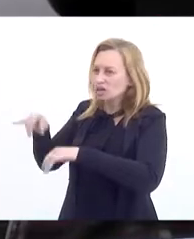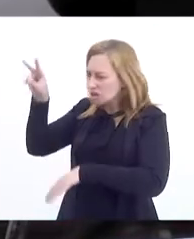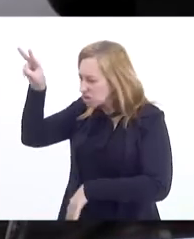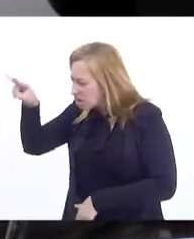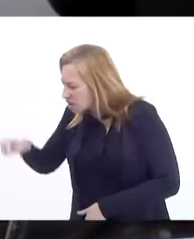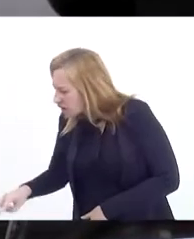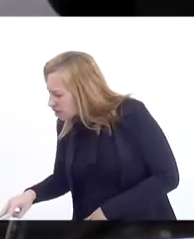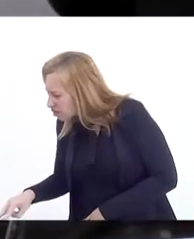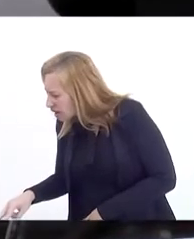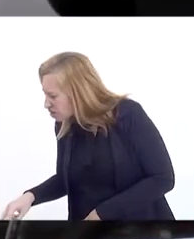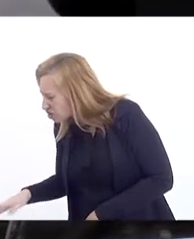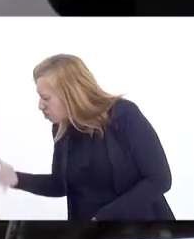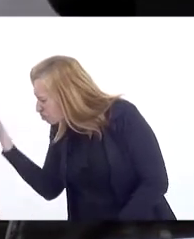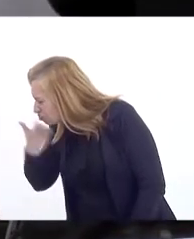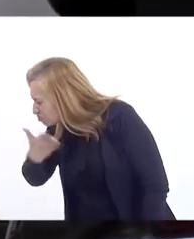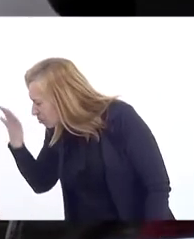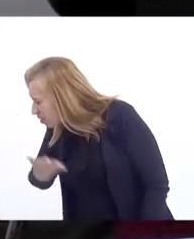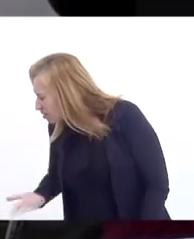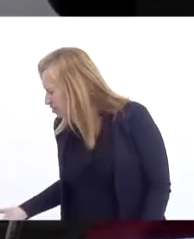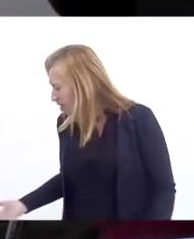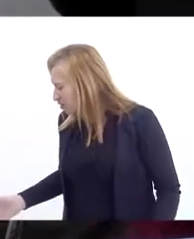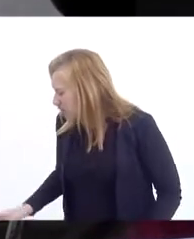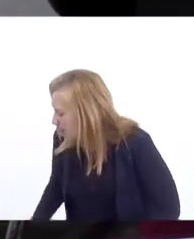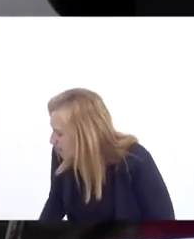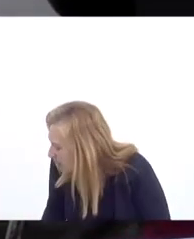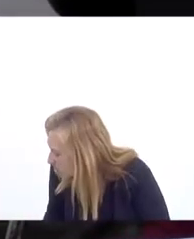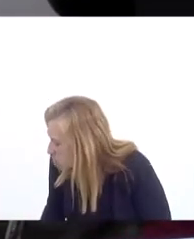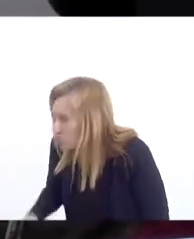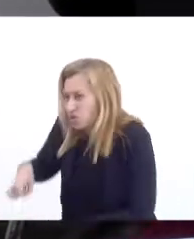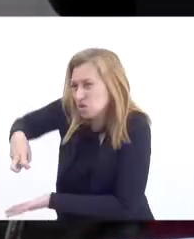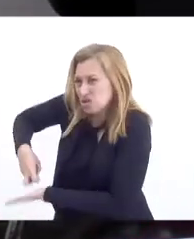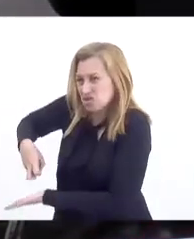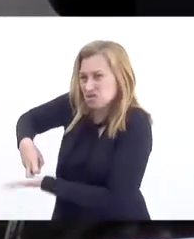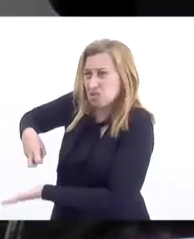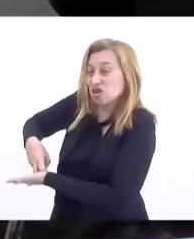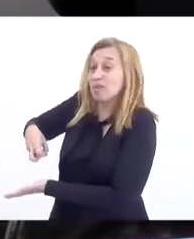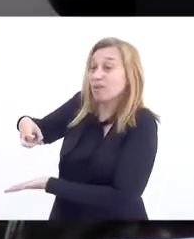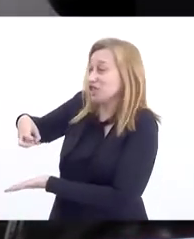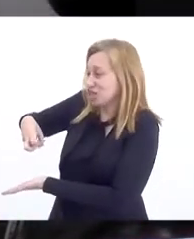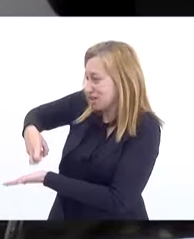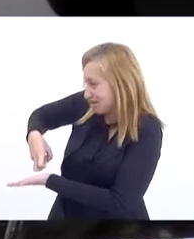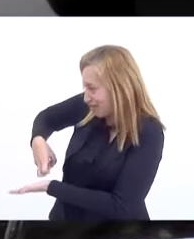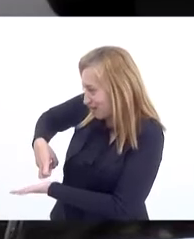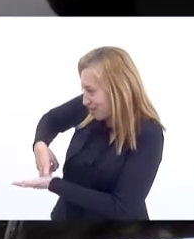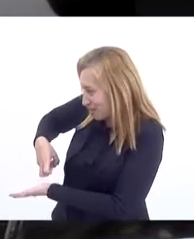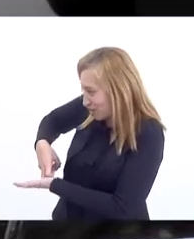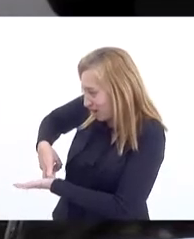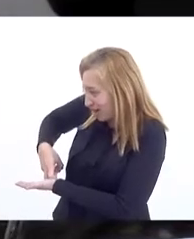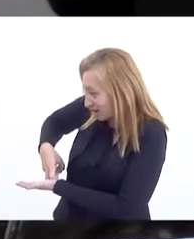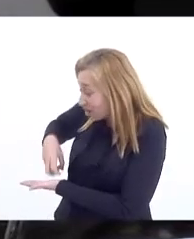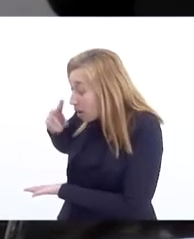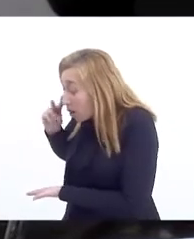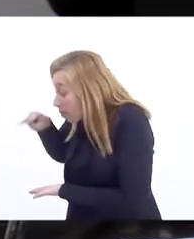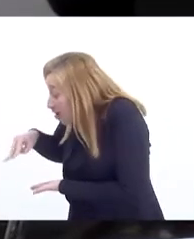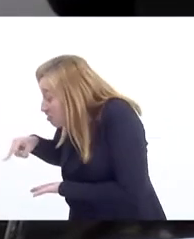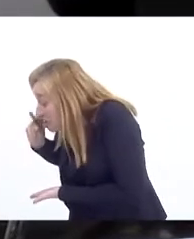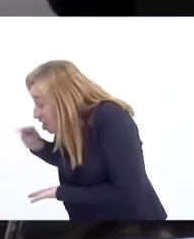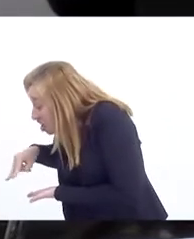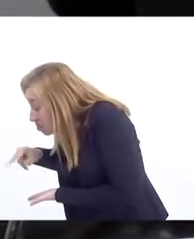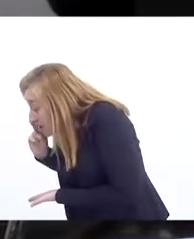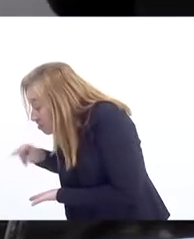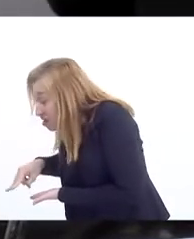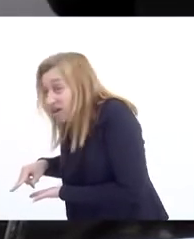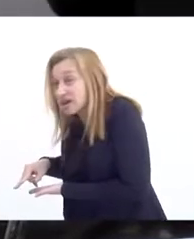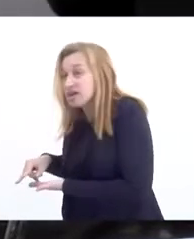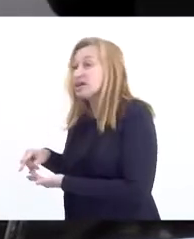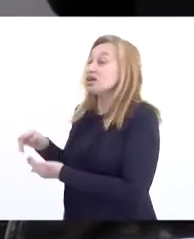comprar. Porque para me ler e examinar, eu tenho que ficar de joelho. E eu acho que a gente não deve se ajoelhar num